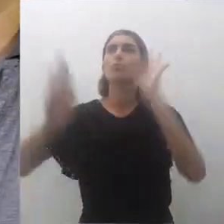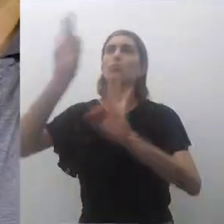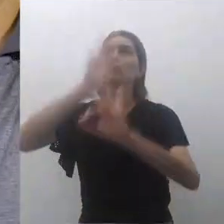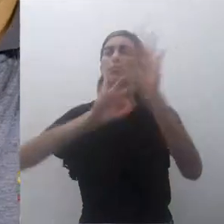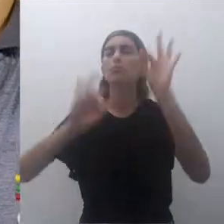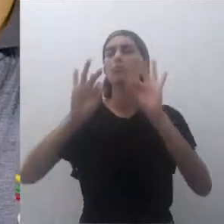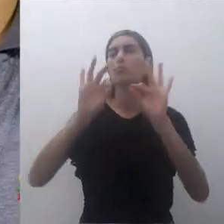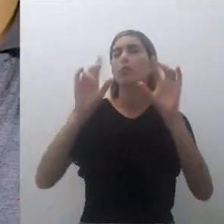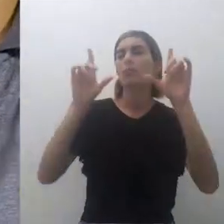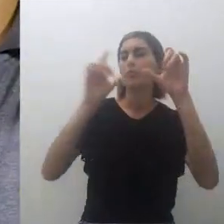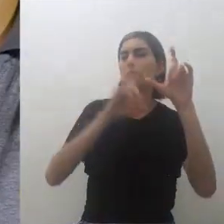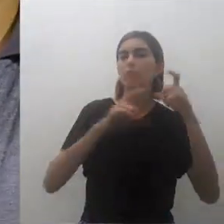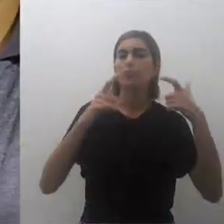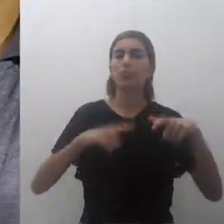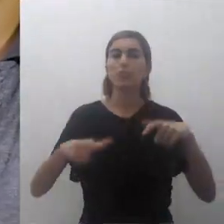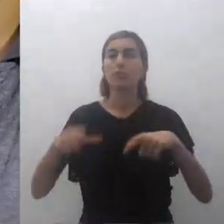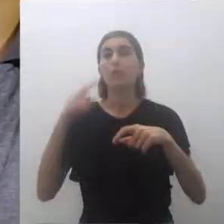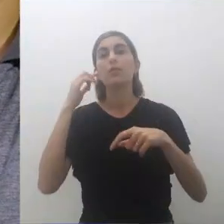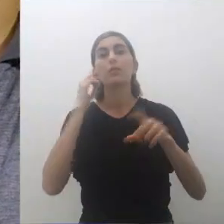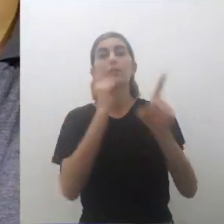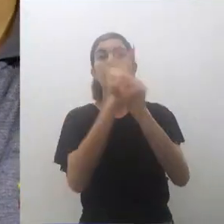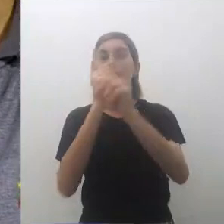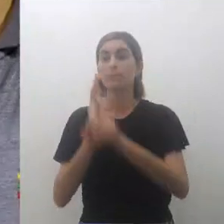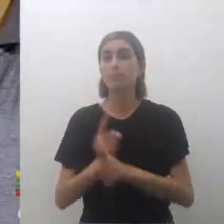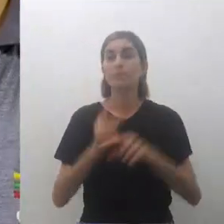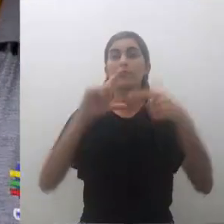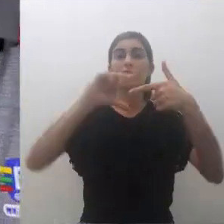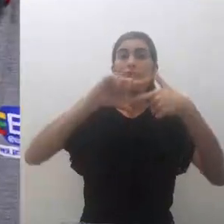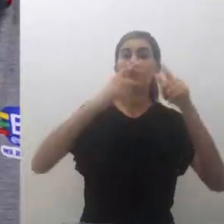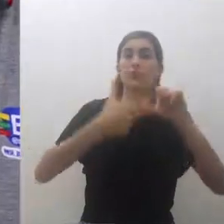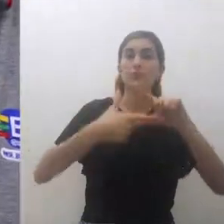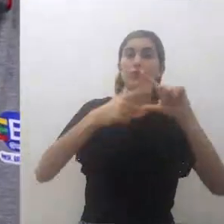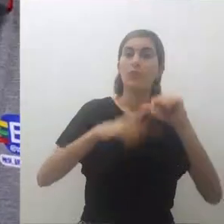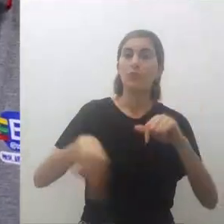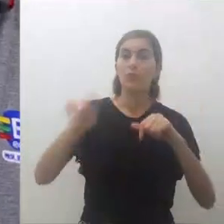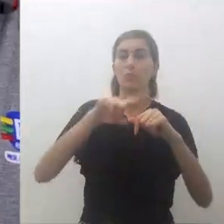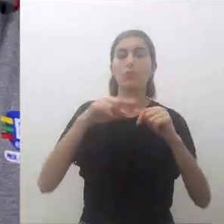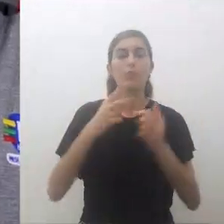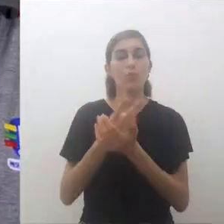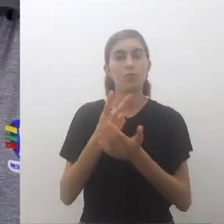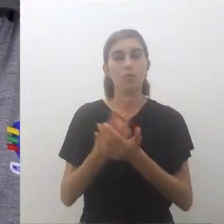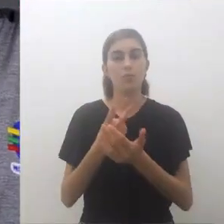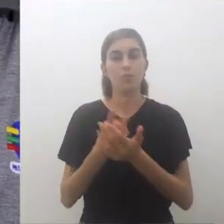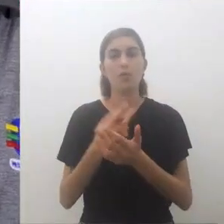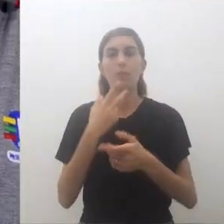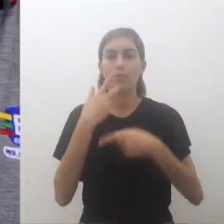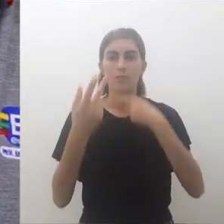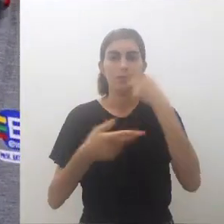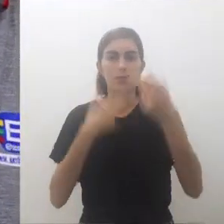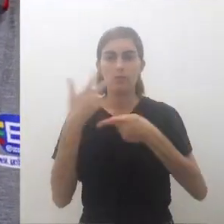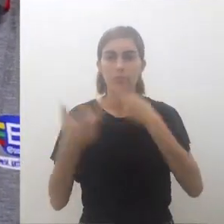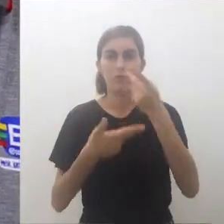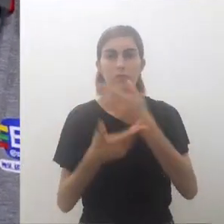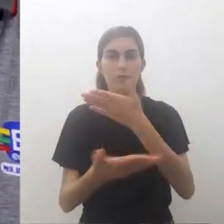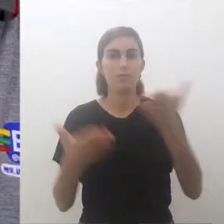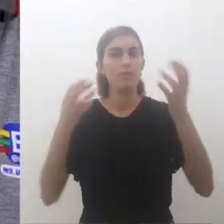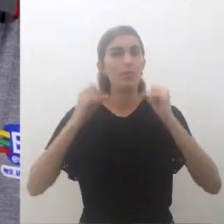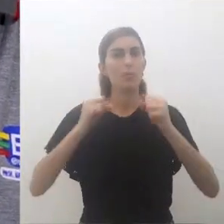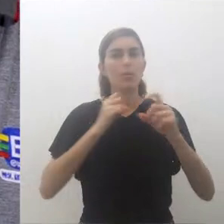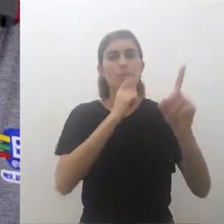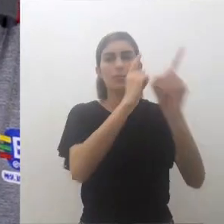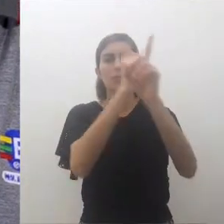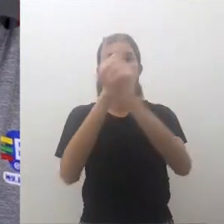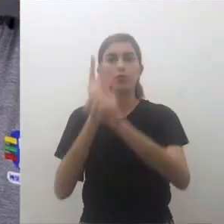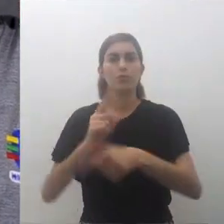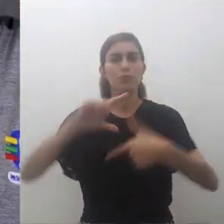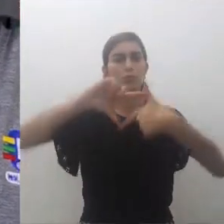de decorações de ambientes e você identificar as formas nesses ambientes. Continuando, como eu falei, você pode identificar